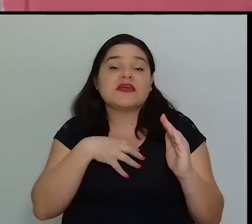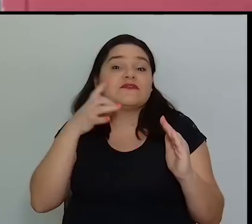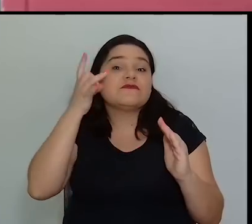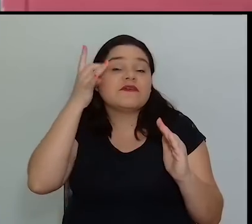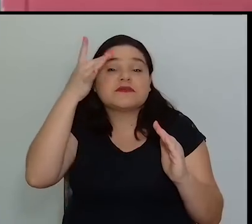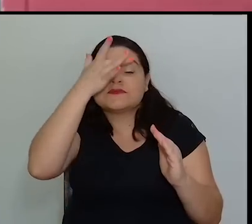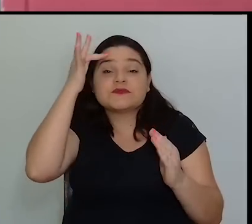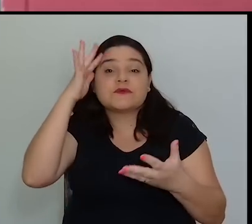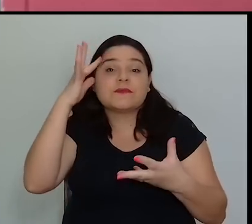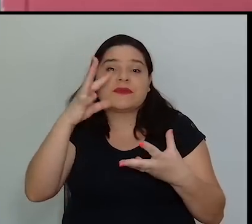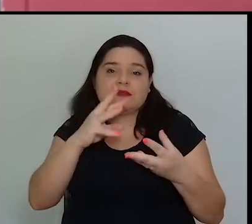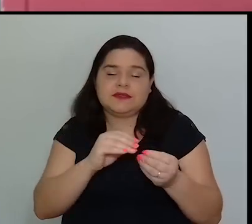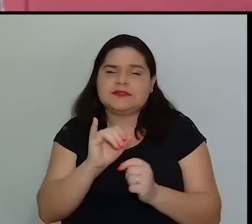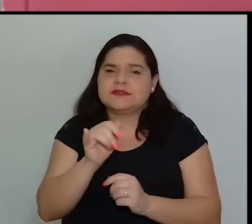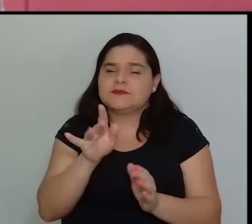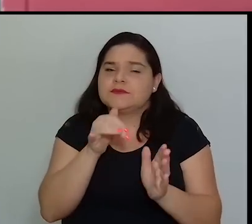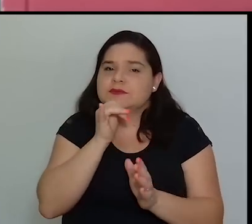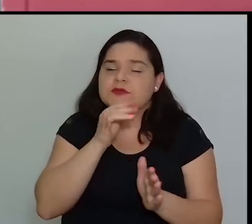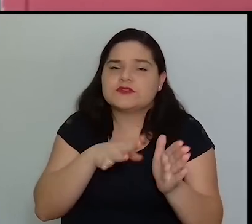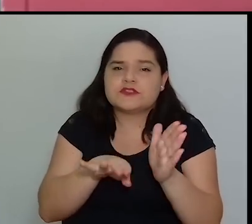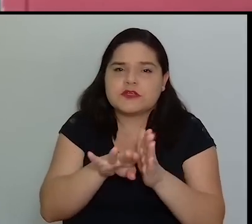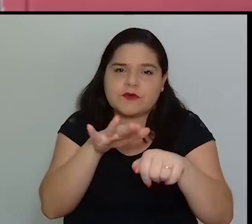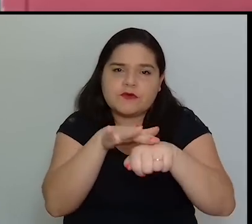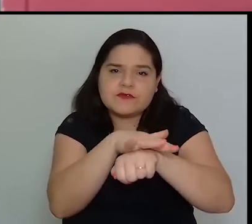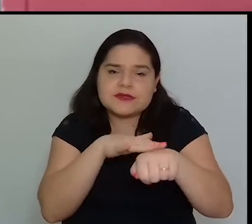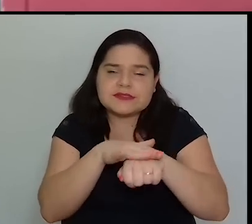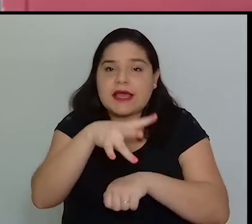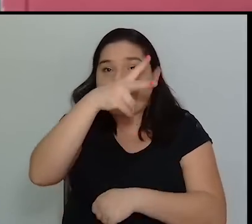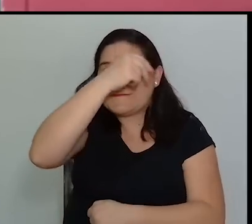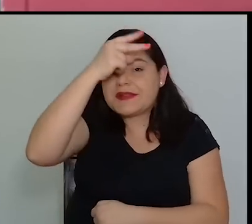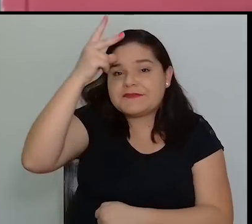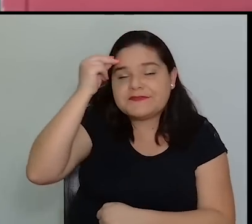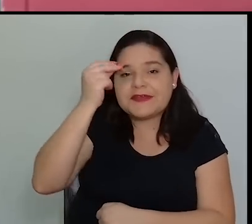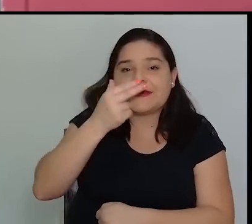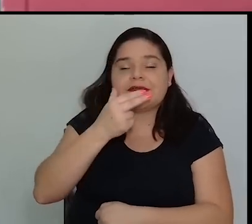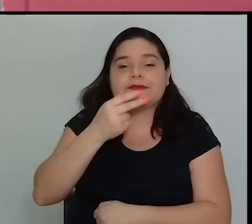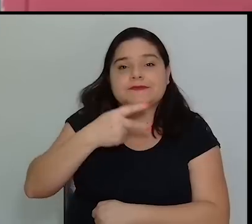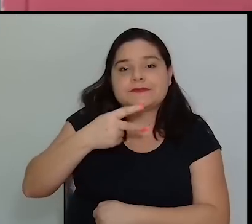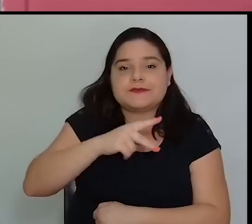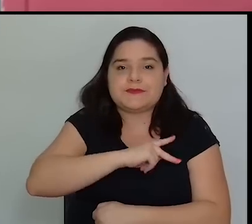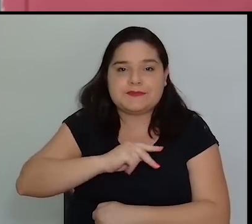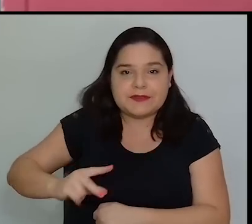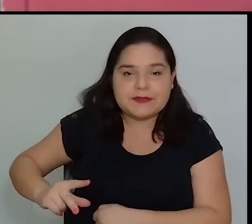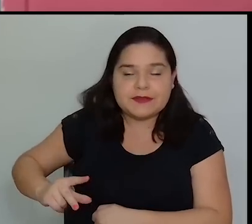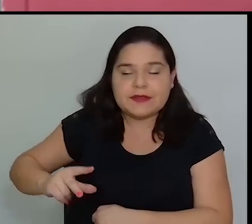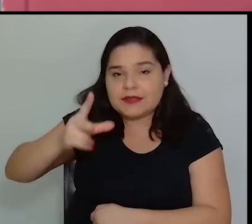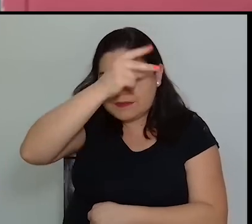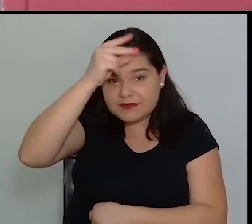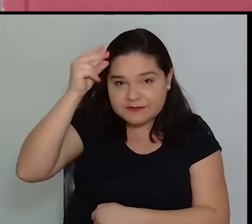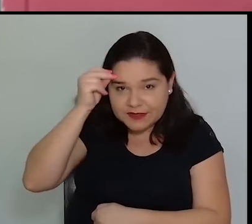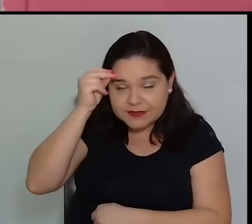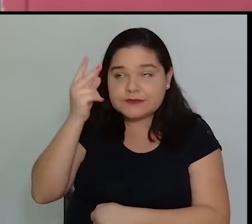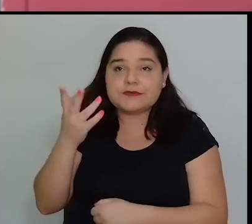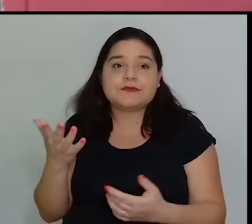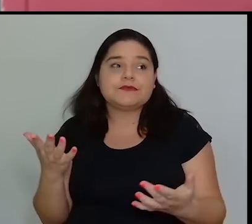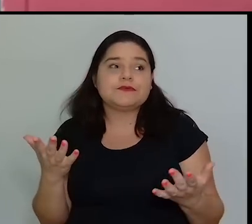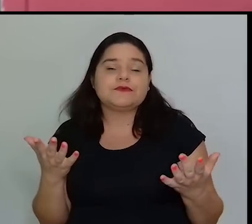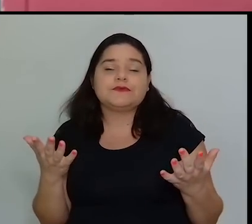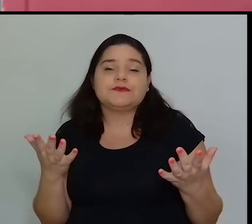compreenderem quando eu chego por exemplo para conversar com a prefeito é o vice-prefeito de de Paris